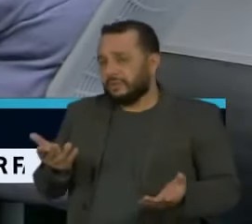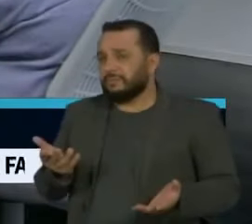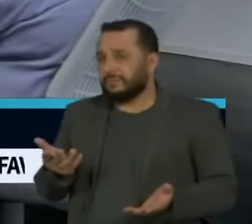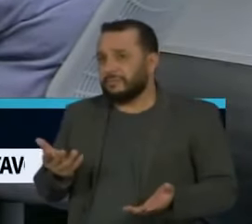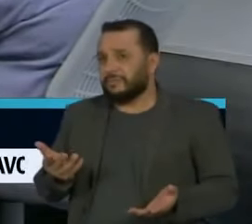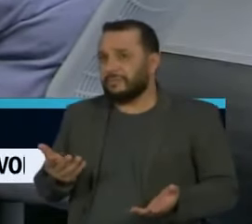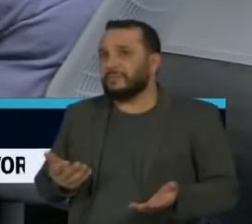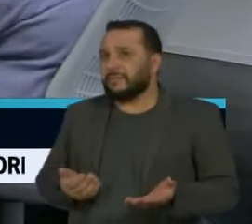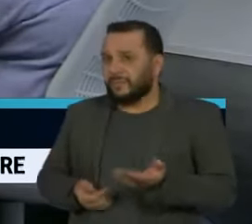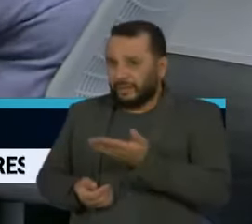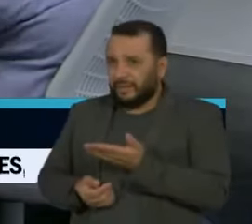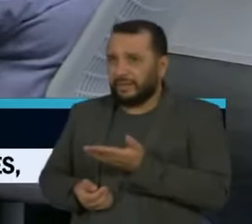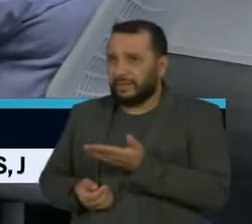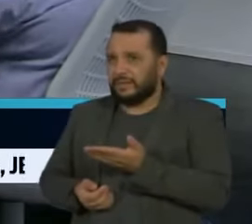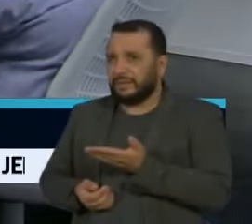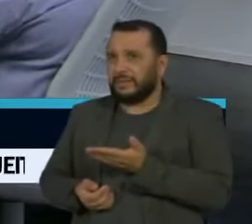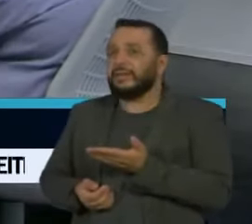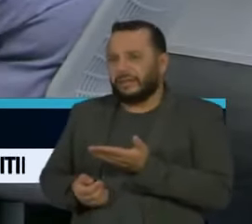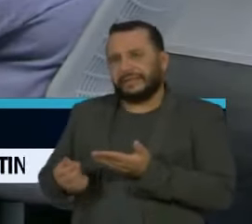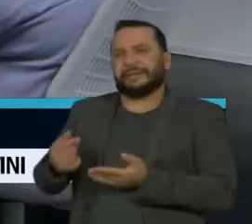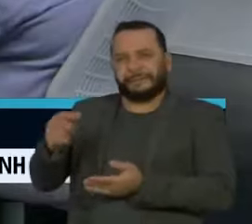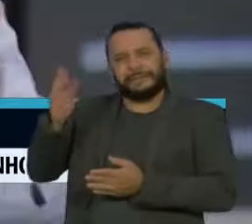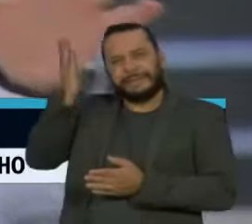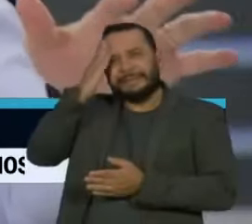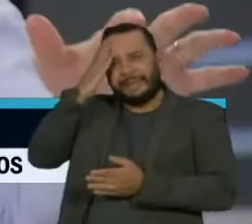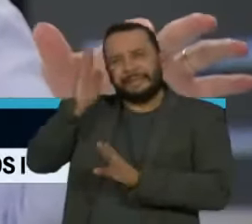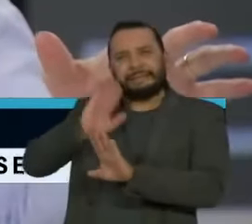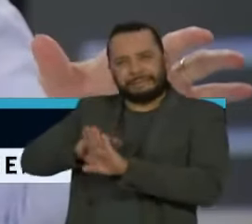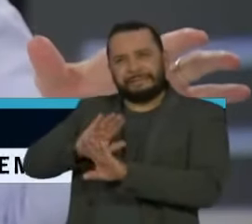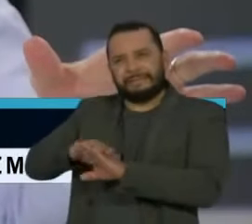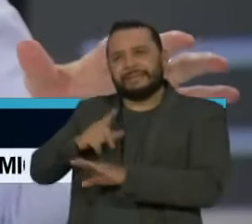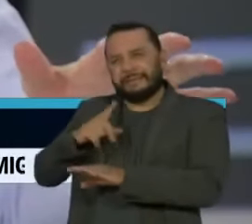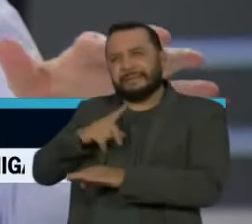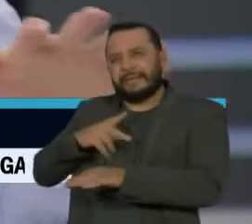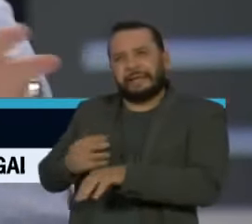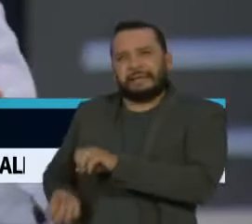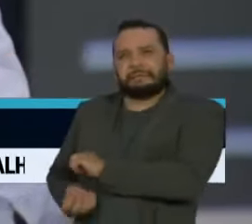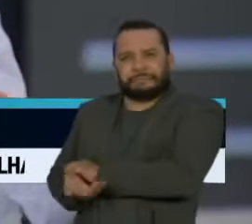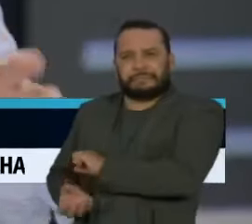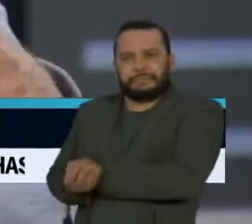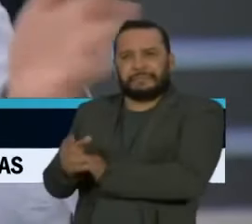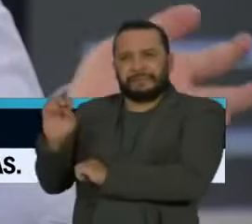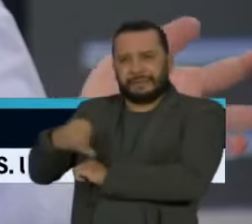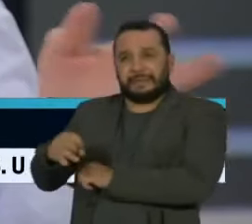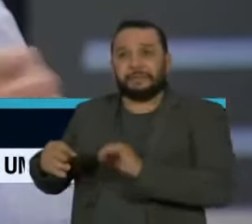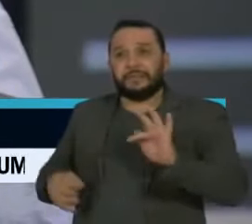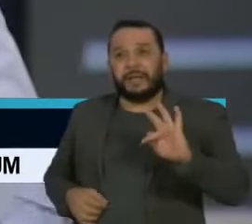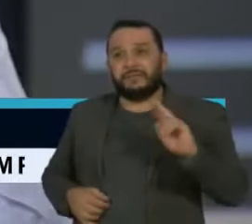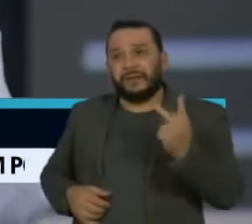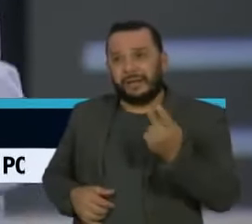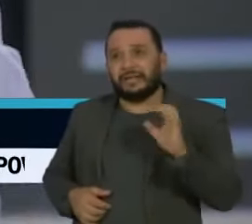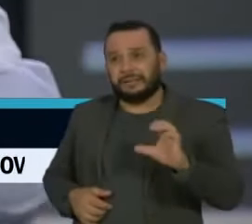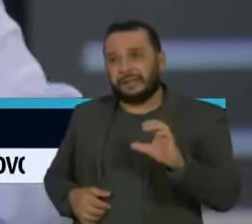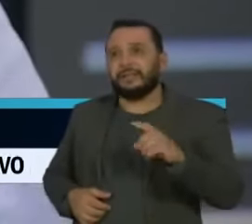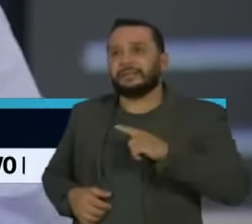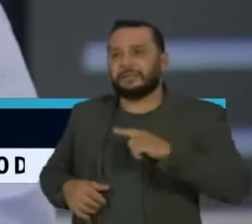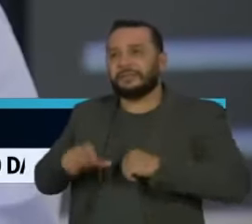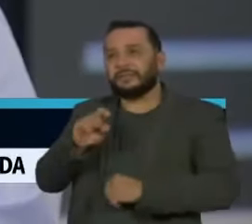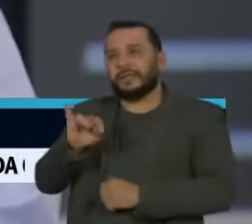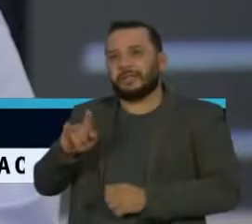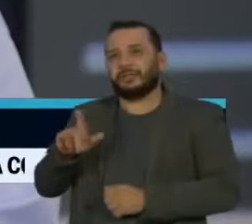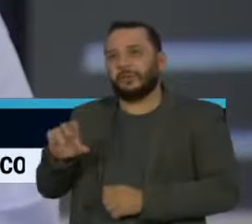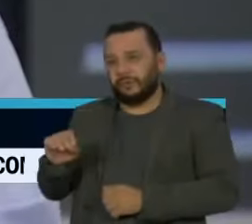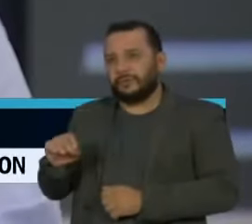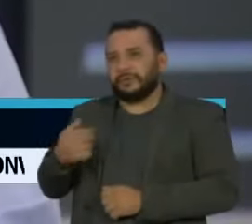Eliane Landau falou. Não tenho dúvida. A diferença entre esse governo e o governo Fernando Henrique é que no governo Fernando Henrique tinha o Serjão, e aqui não tem